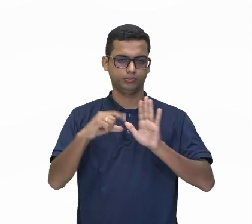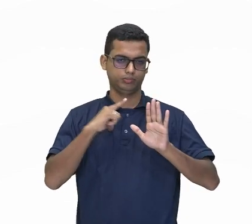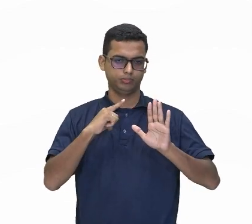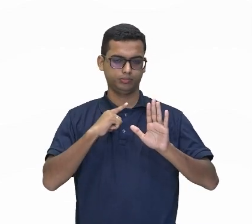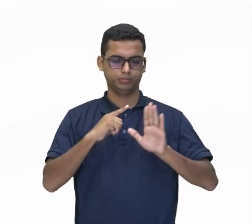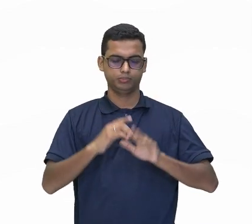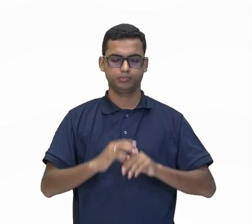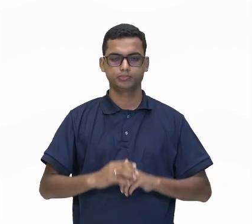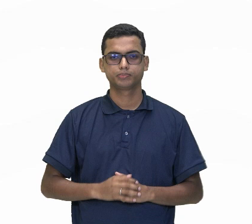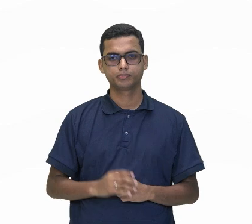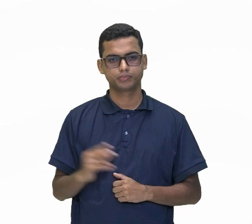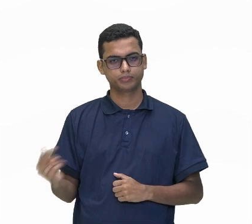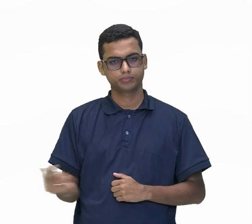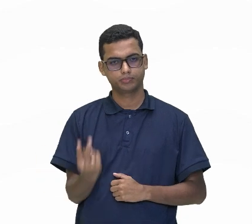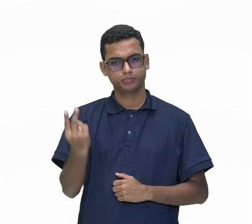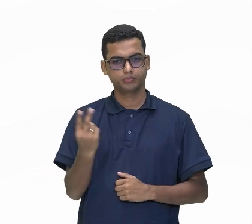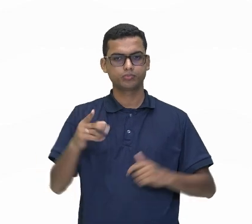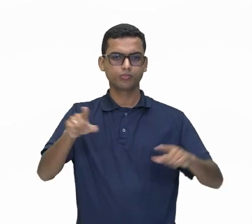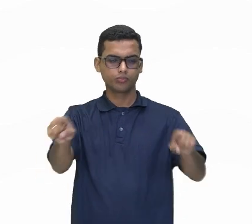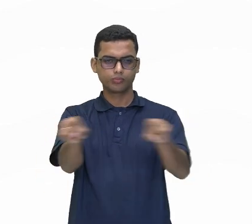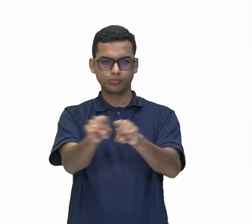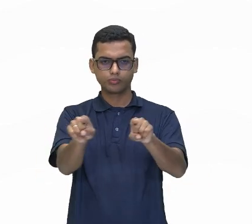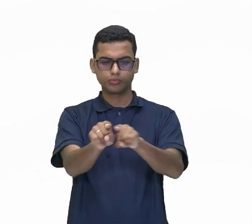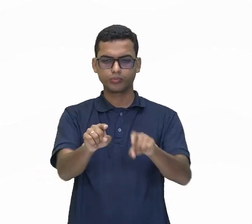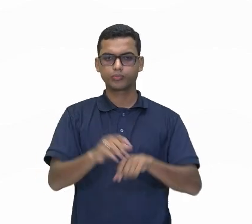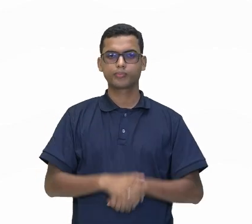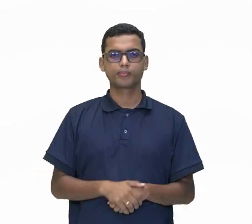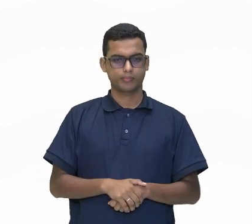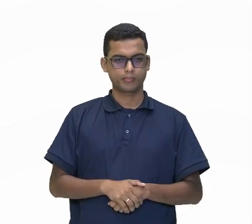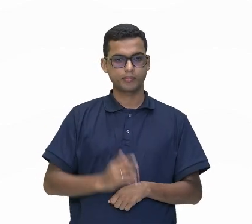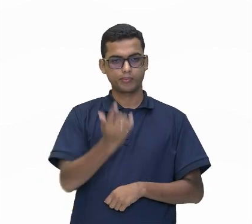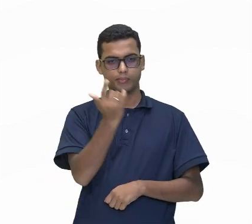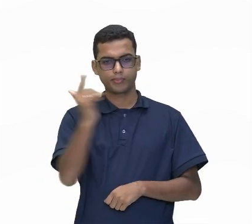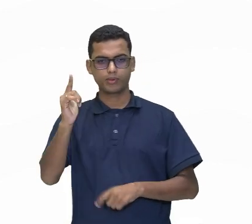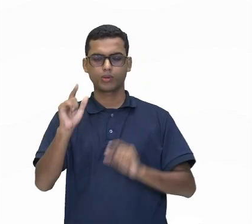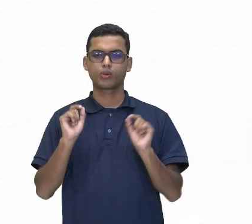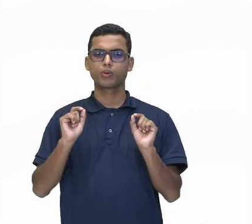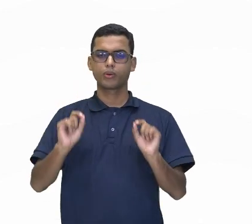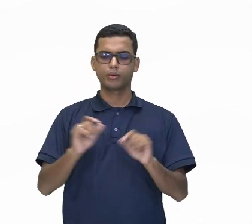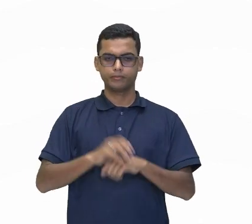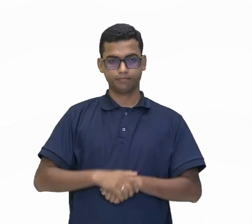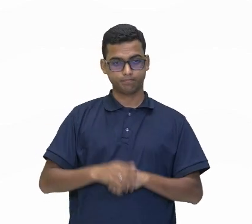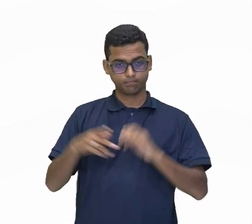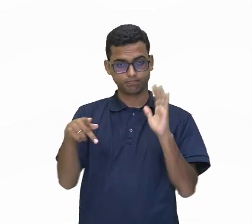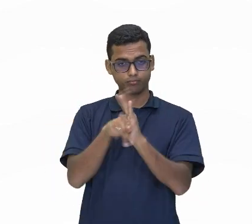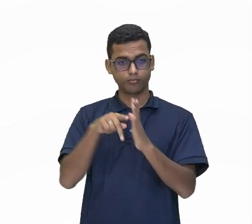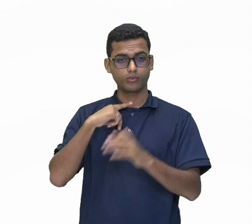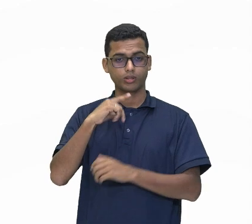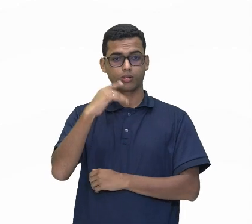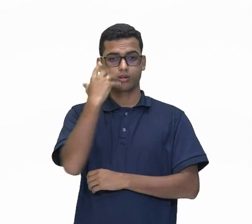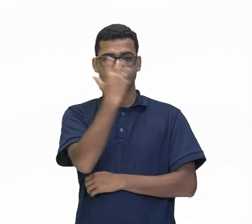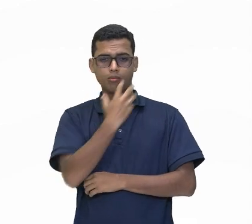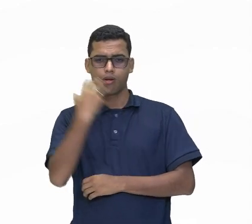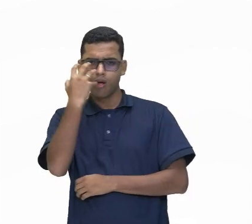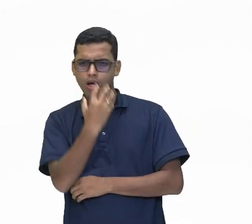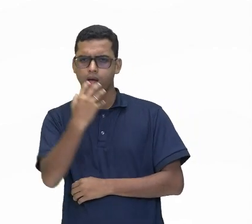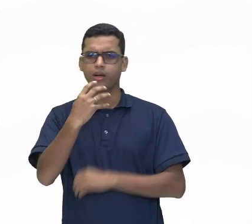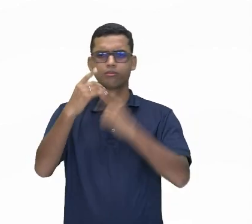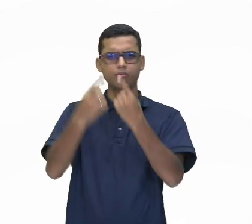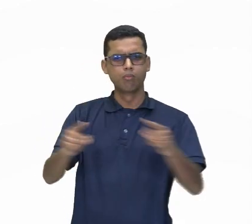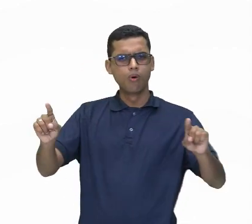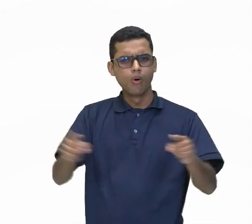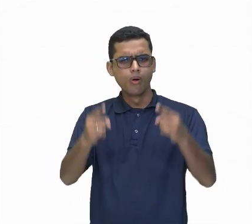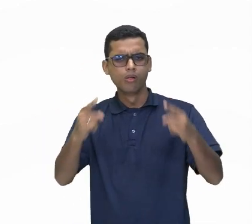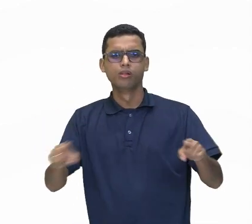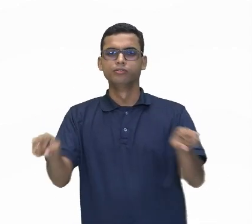Outro ponto também são os cantos e as danças. Então nós temos também, você vê que todo rito indígena